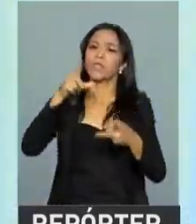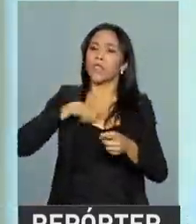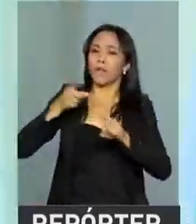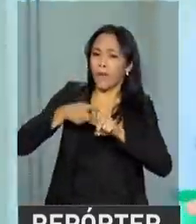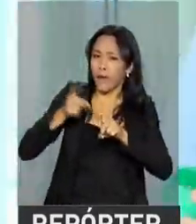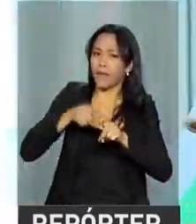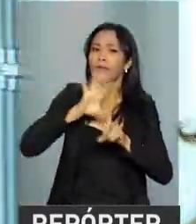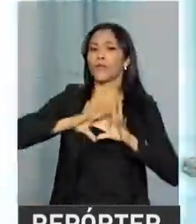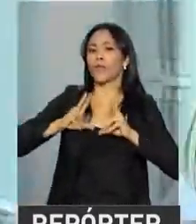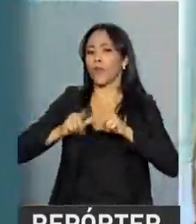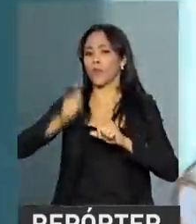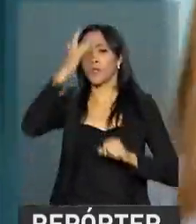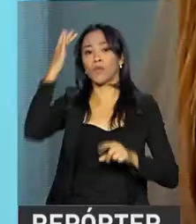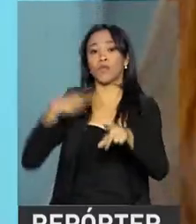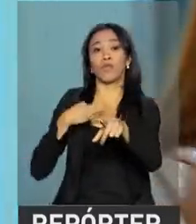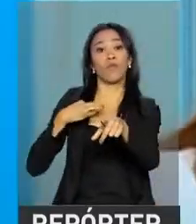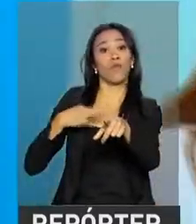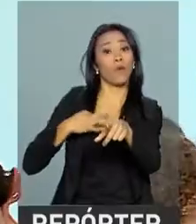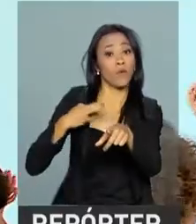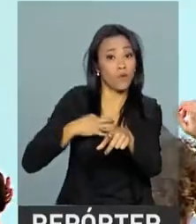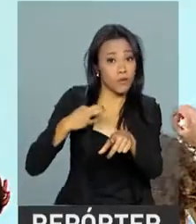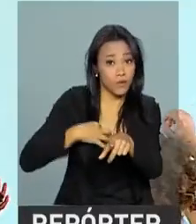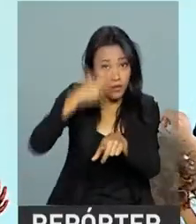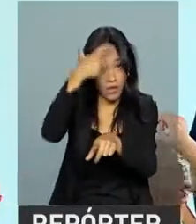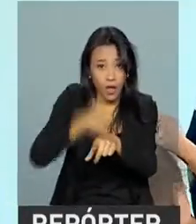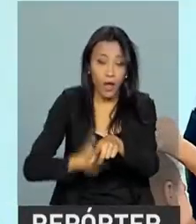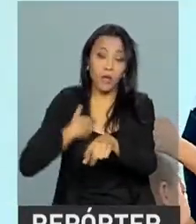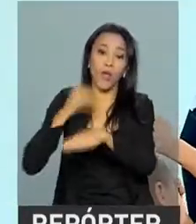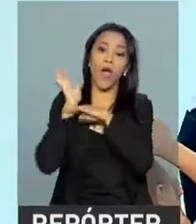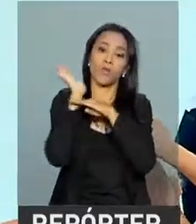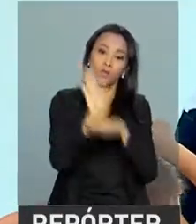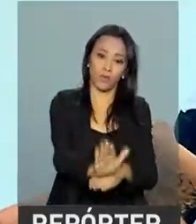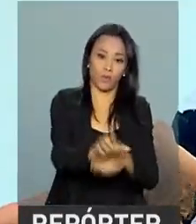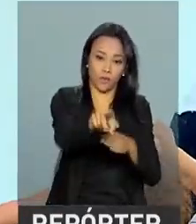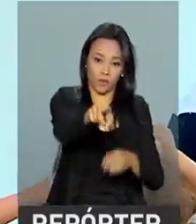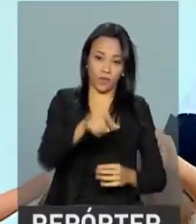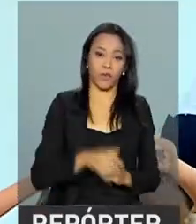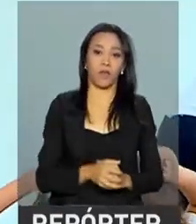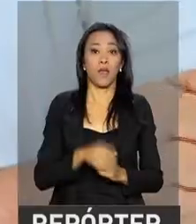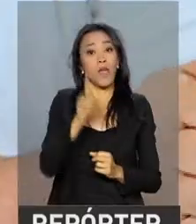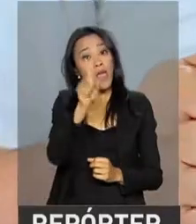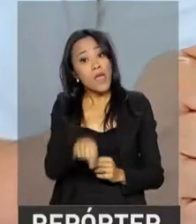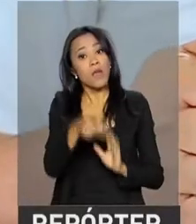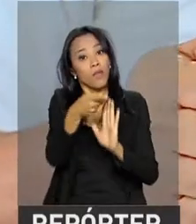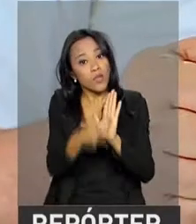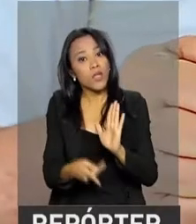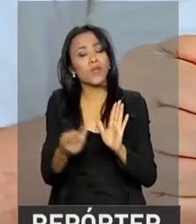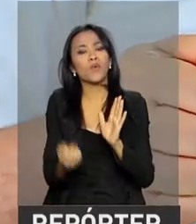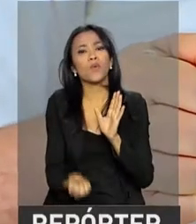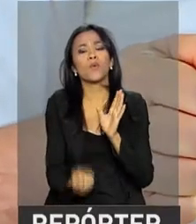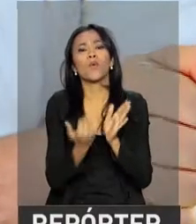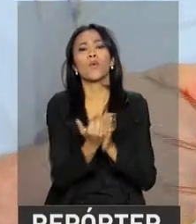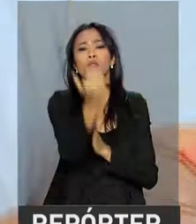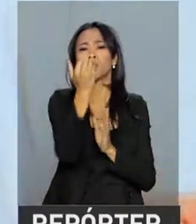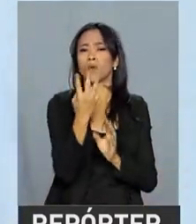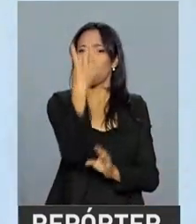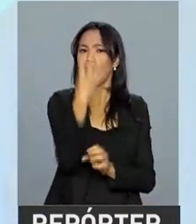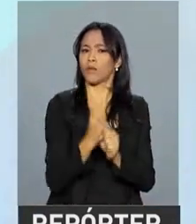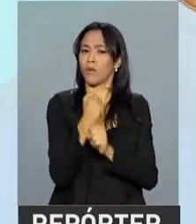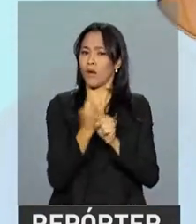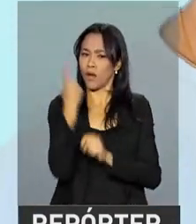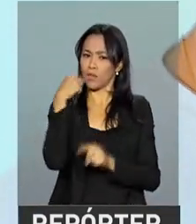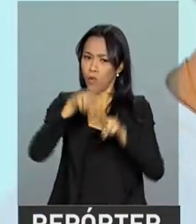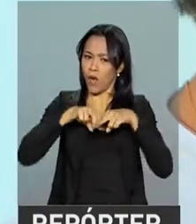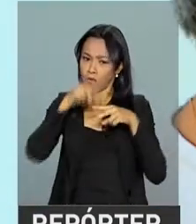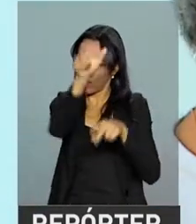resolveram dedicar um pouco do próprio tempo para ajudar o próximo o projeto começou há quatro anos por iniciativa deste empresário